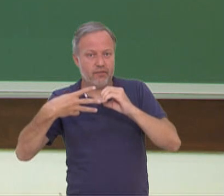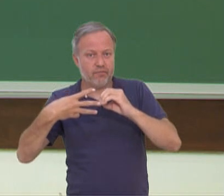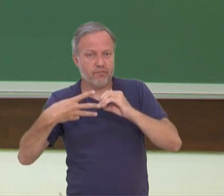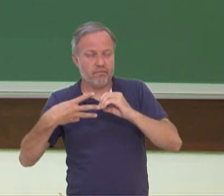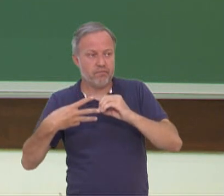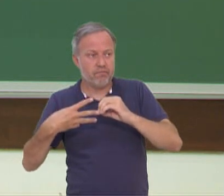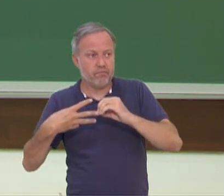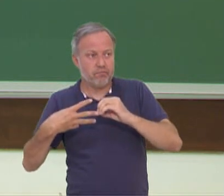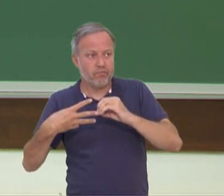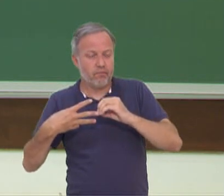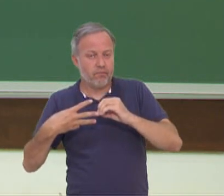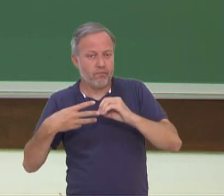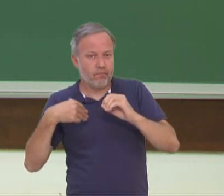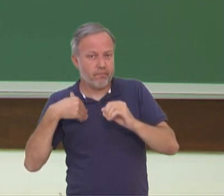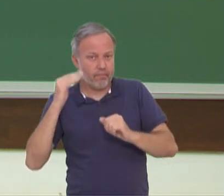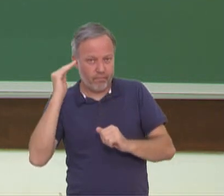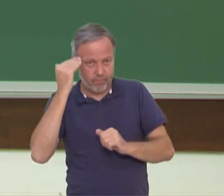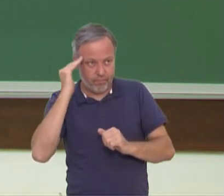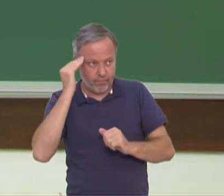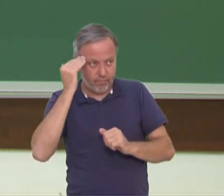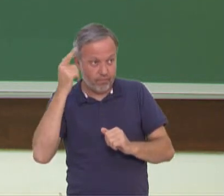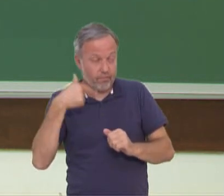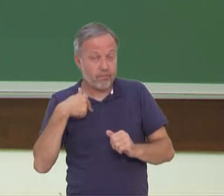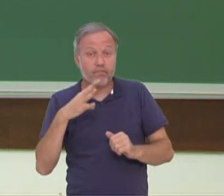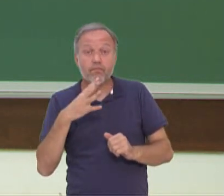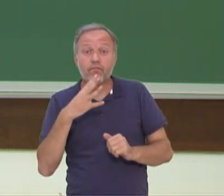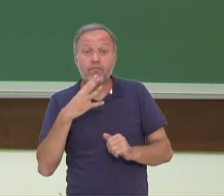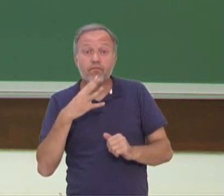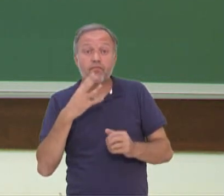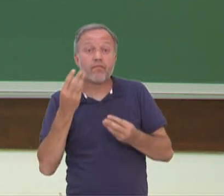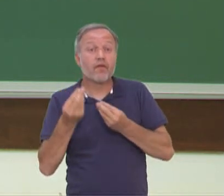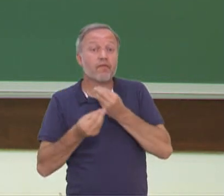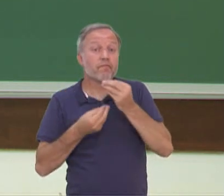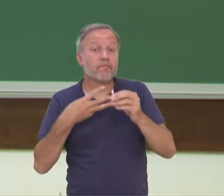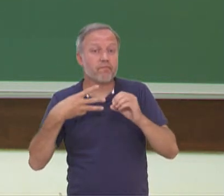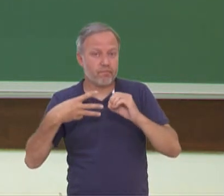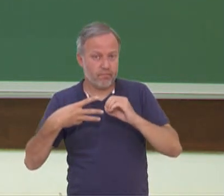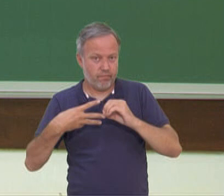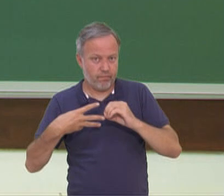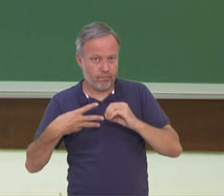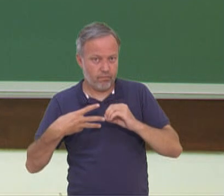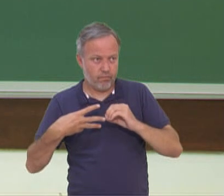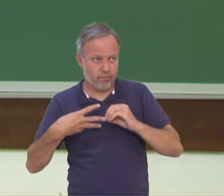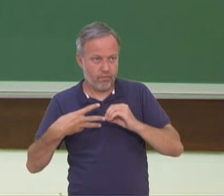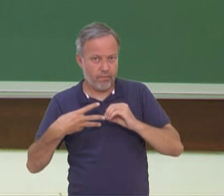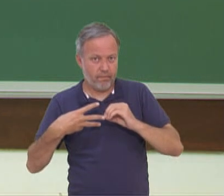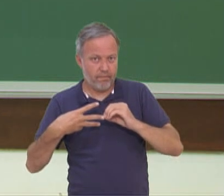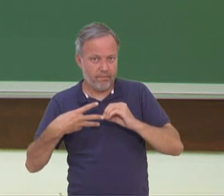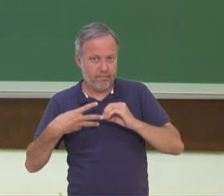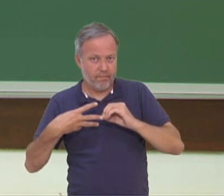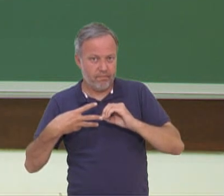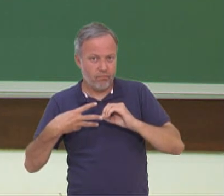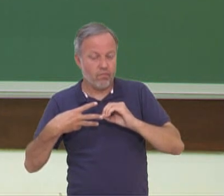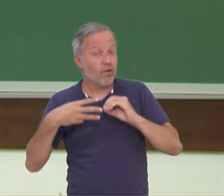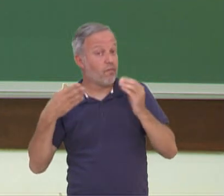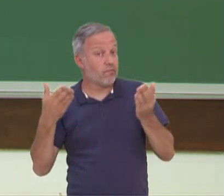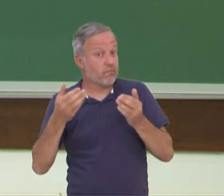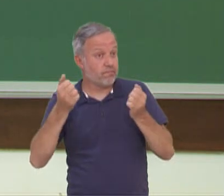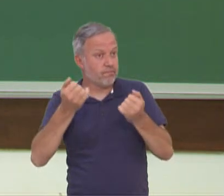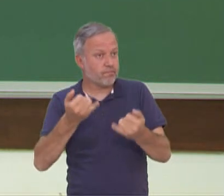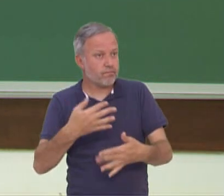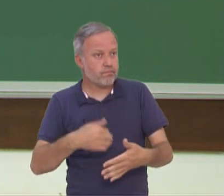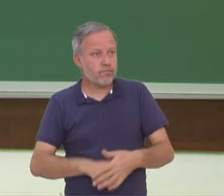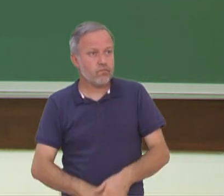caminho? Para a gente entender tudo isso, nós temos que conhecer como é a célula. E é isso que nós vamos detalhar a partir de agora.